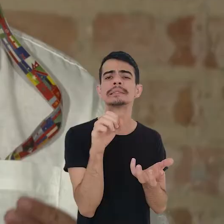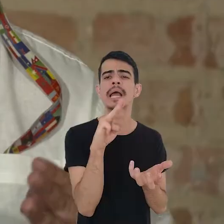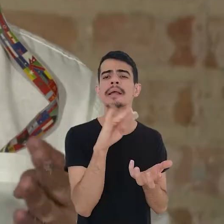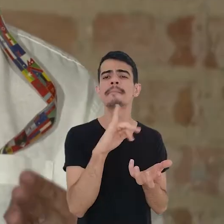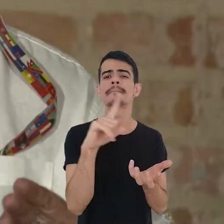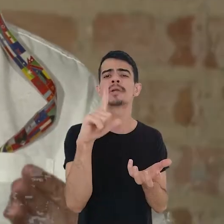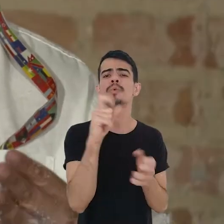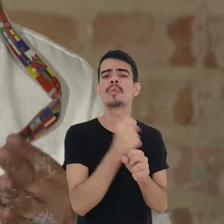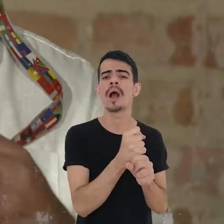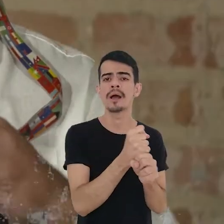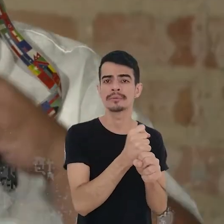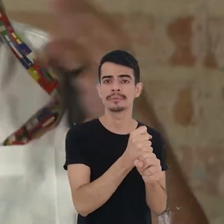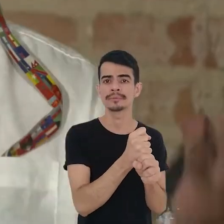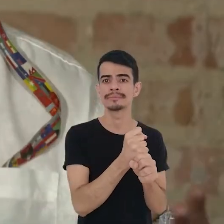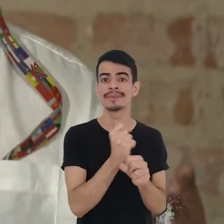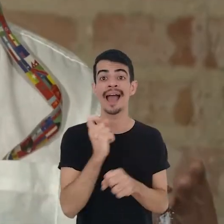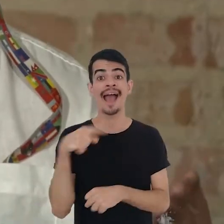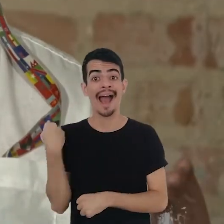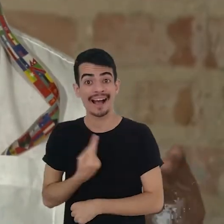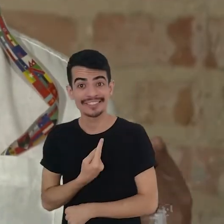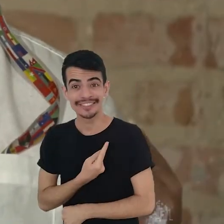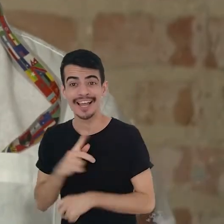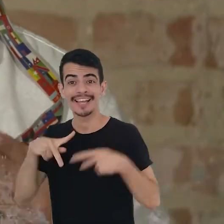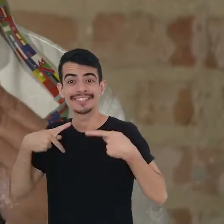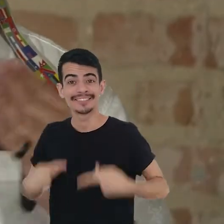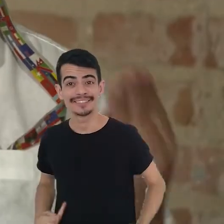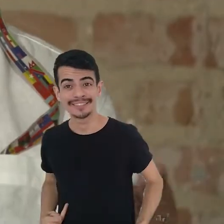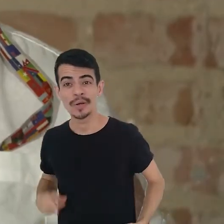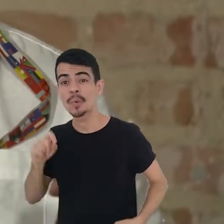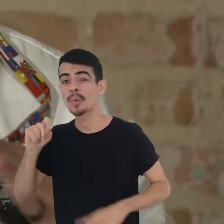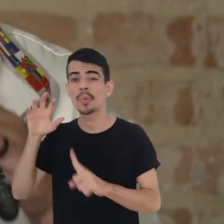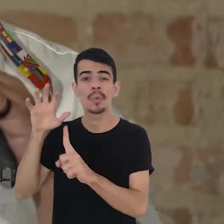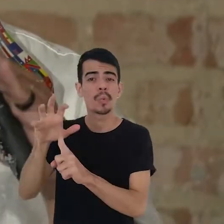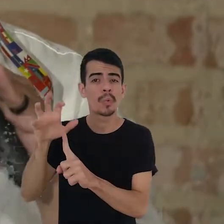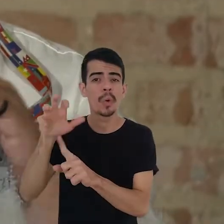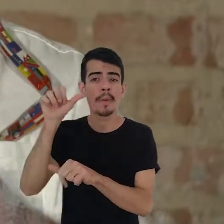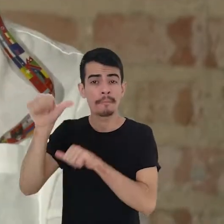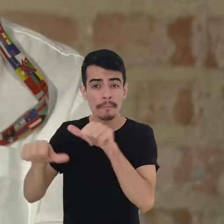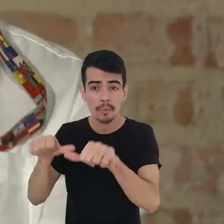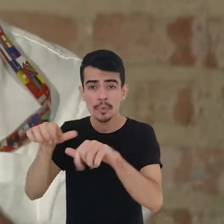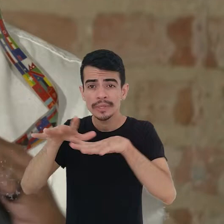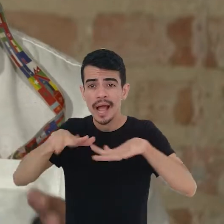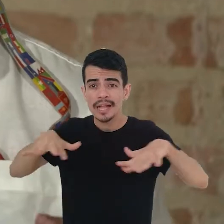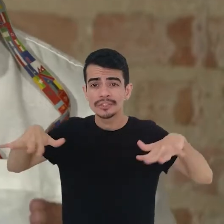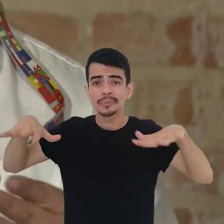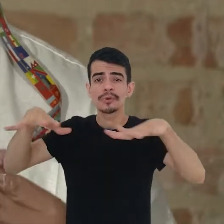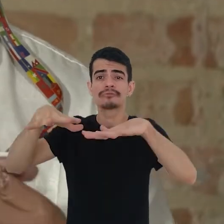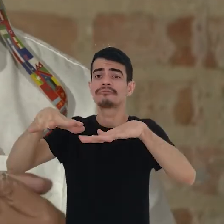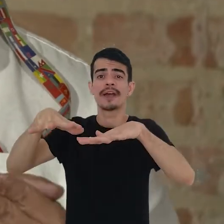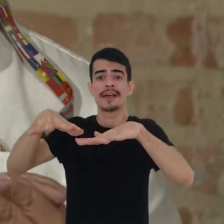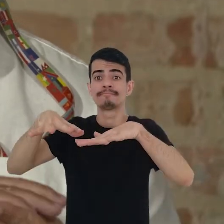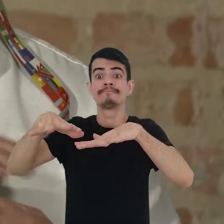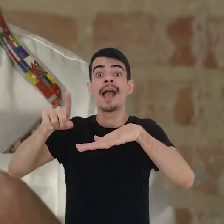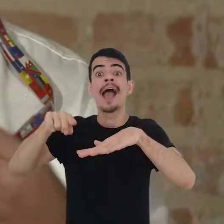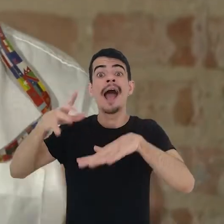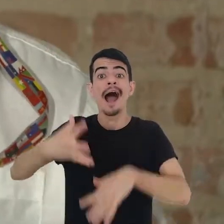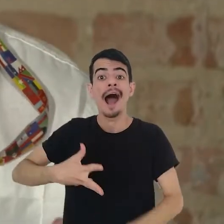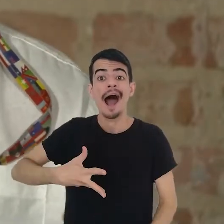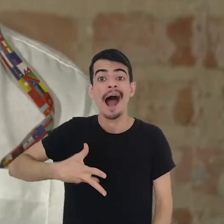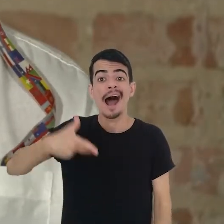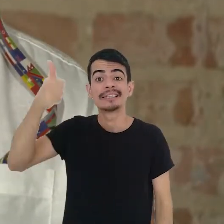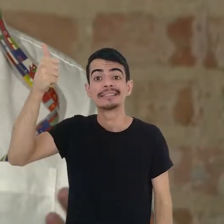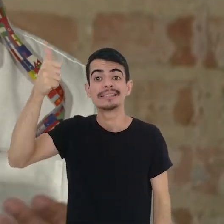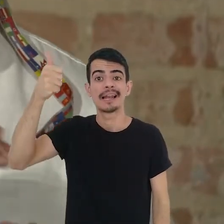fazendo não é modificando a atmosfera. O que nós estamos realizando hoje é